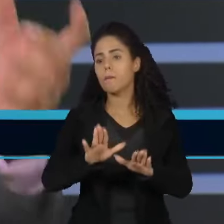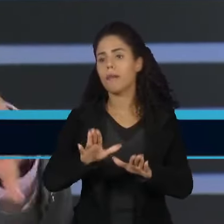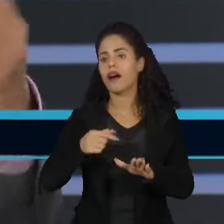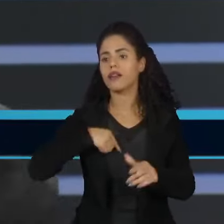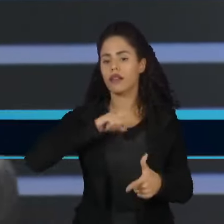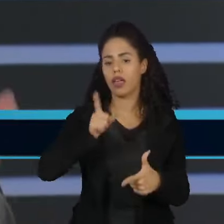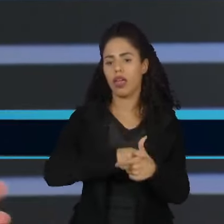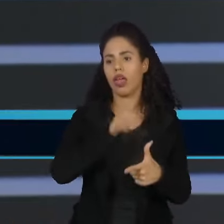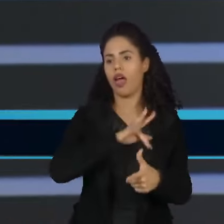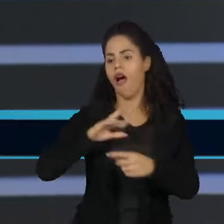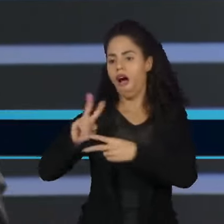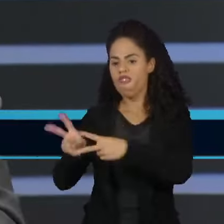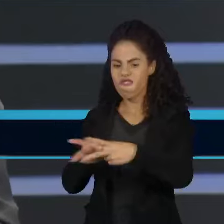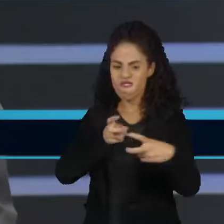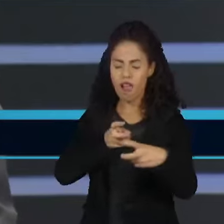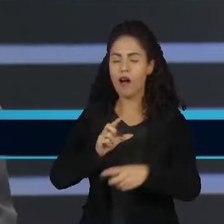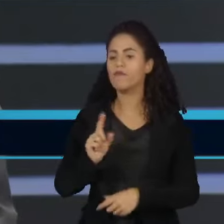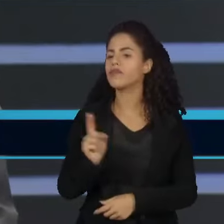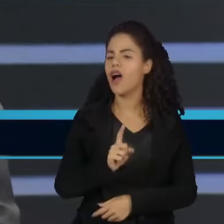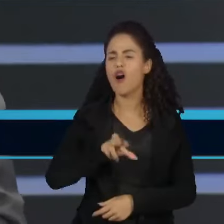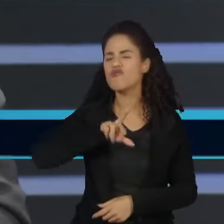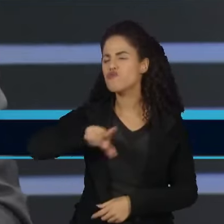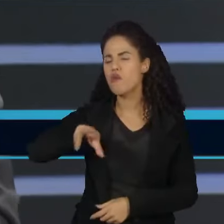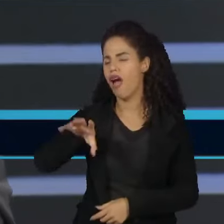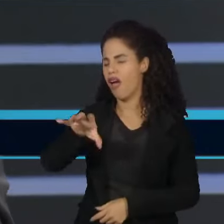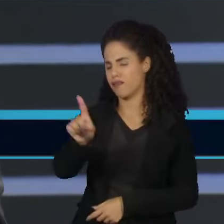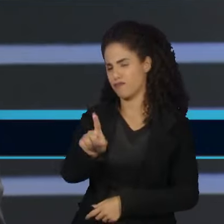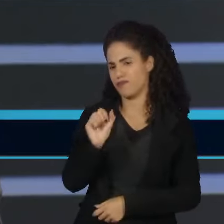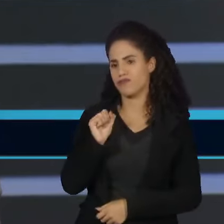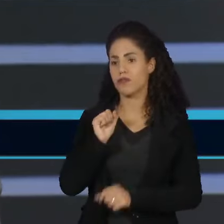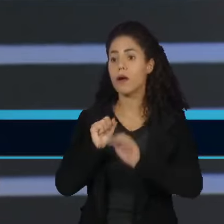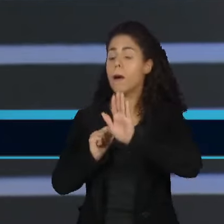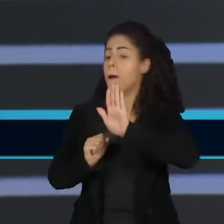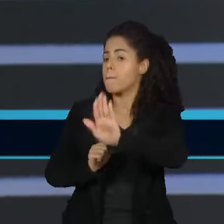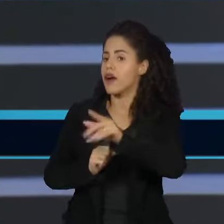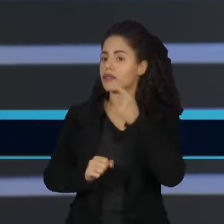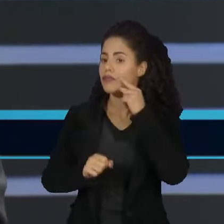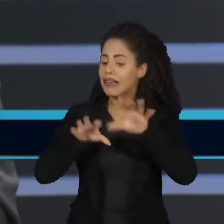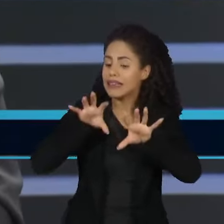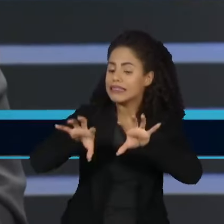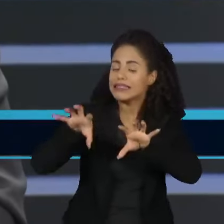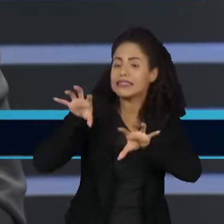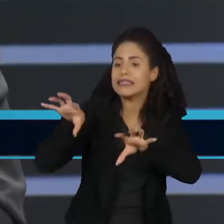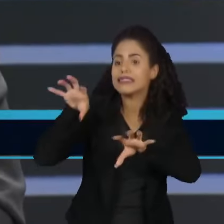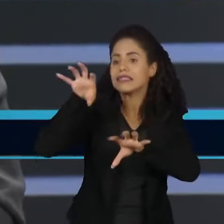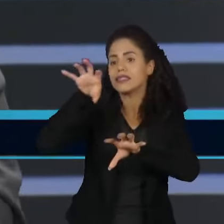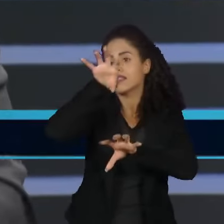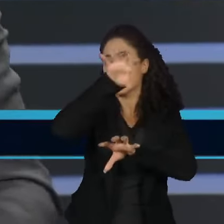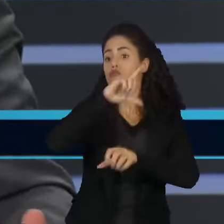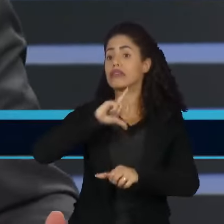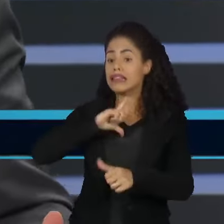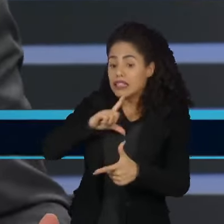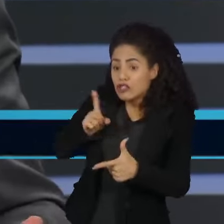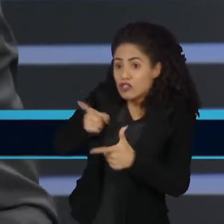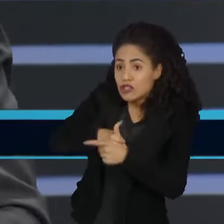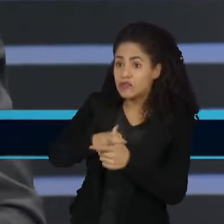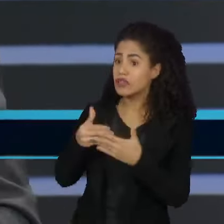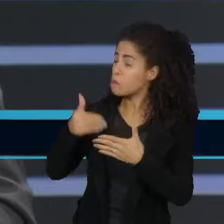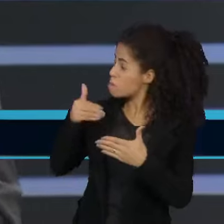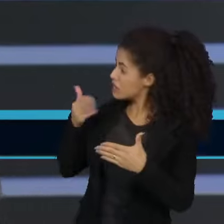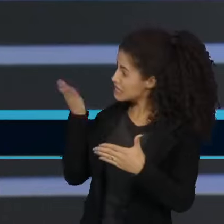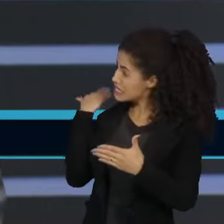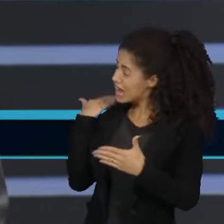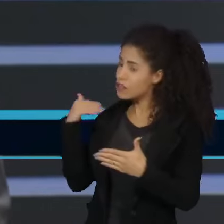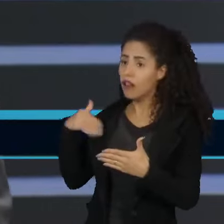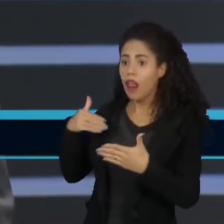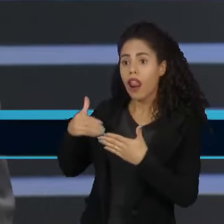lucrar com a dívida de nenhum estado, não é questão disso. Só que estados que se endividaram lá atrás, inclusive com